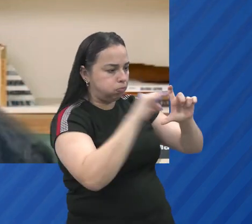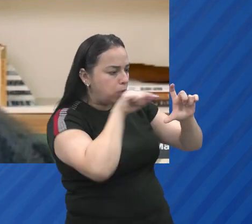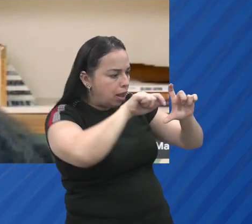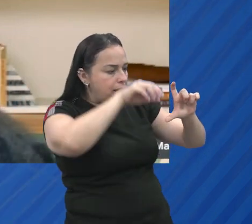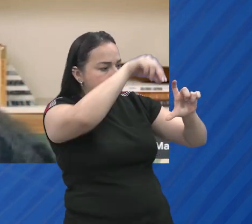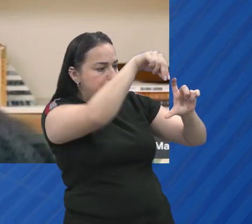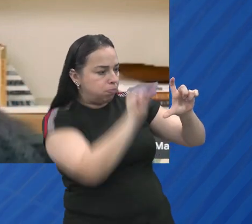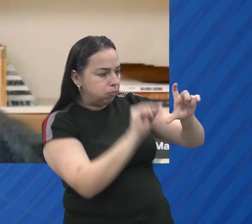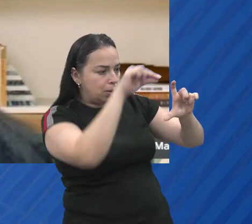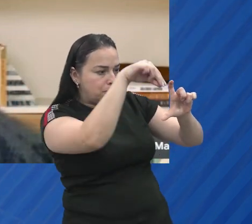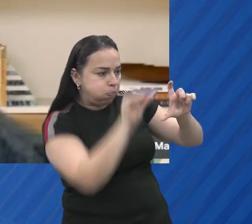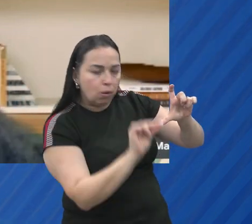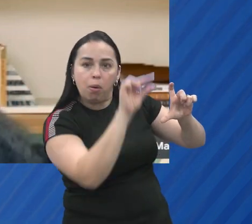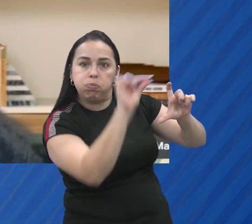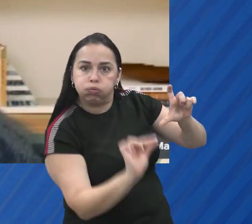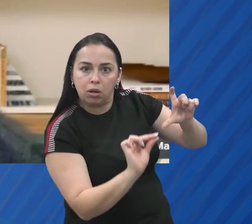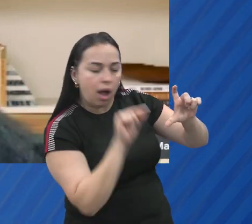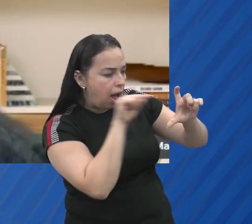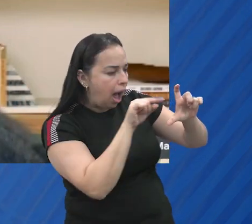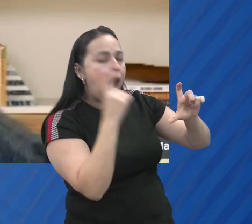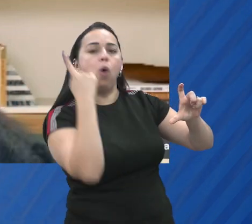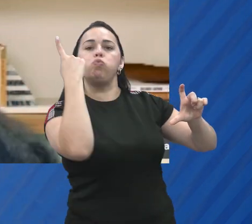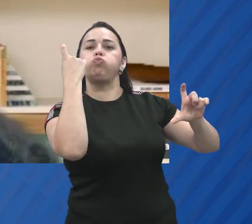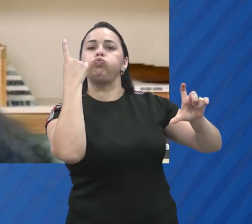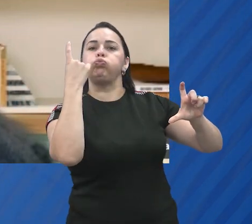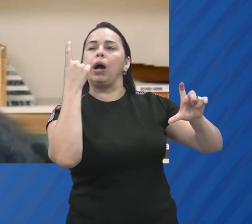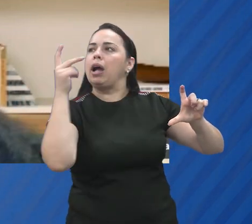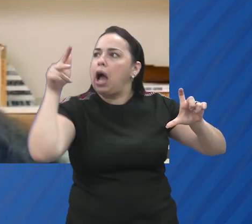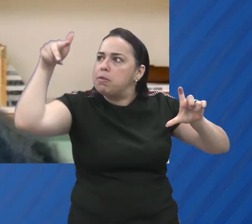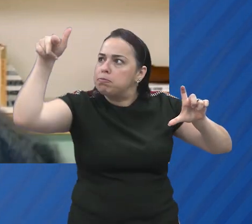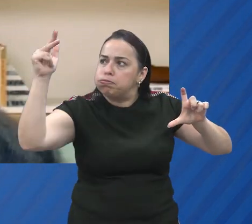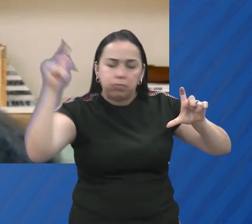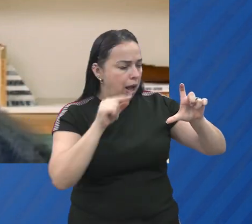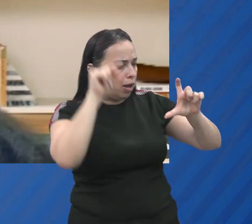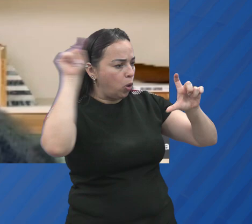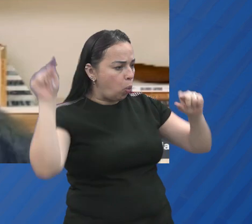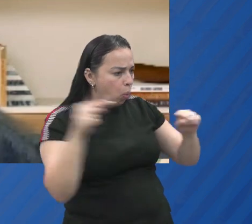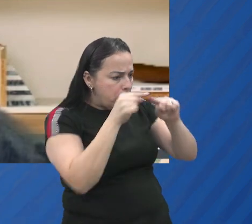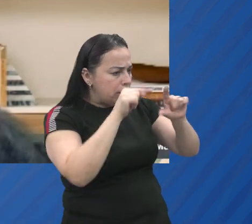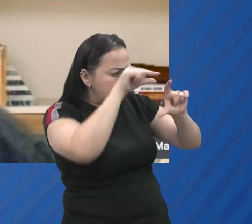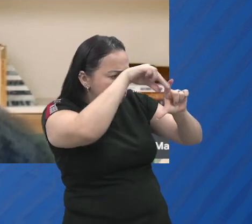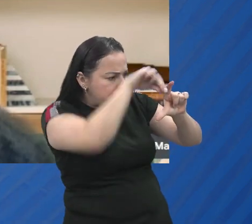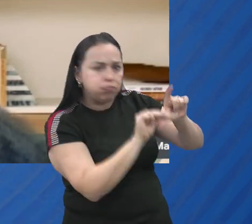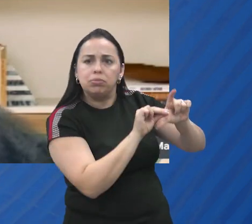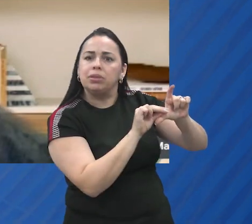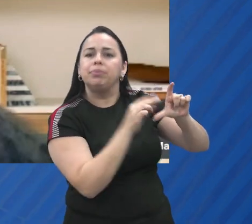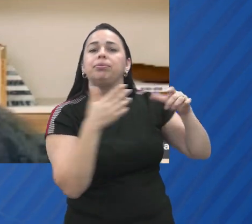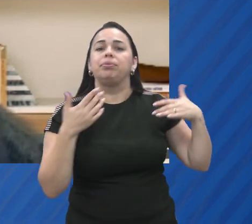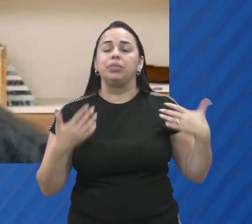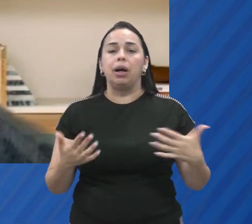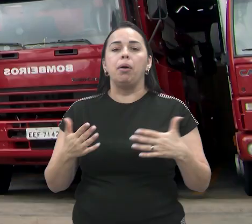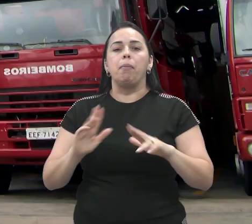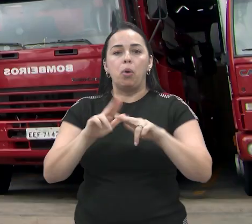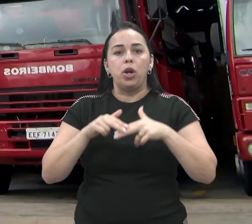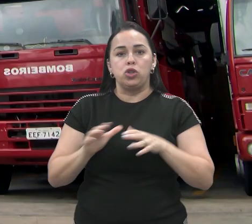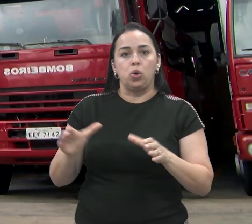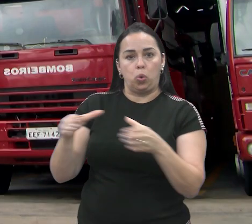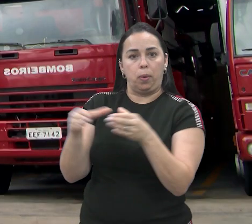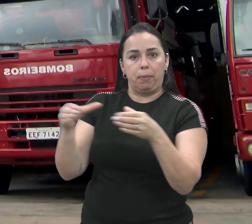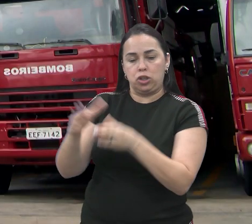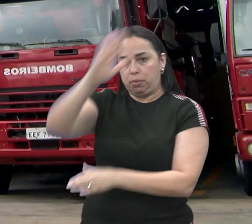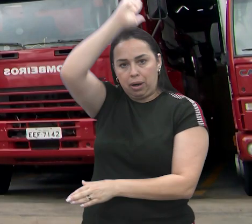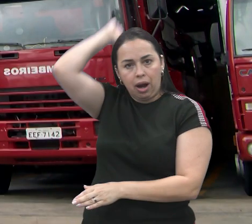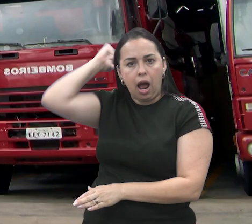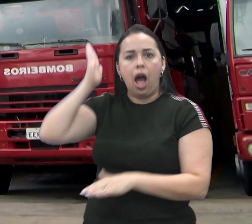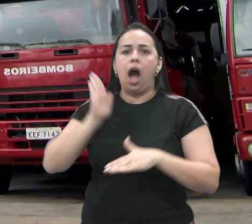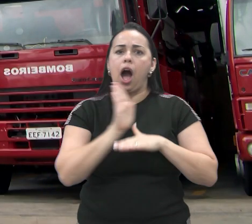fica fácil você desligar somente aquela área que vai ser manuseada, aquela área que vai sofrer a manutenção. O Corpo de